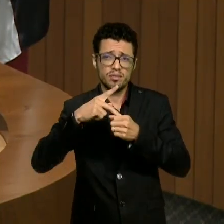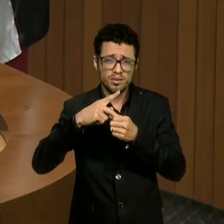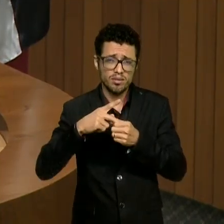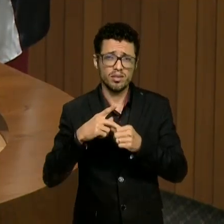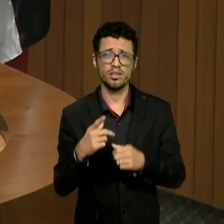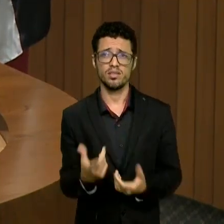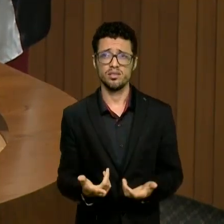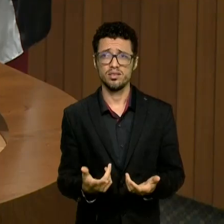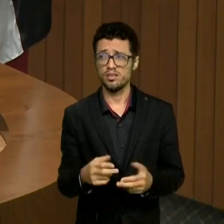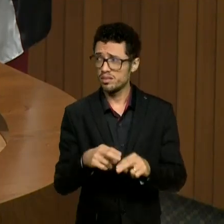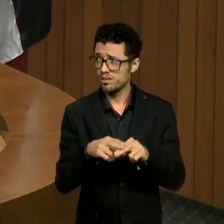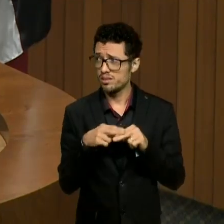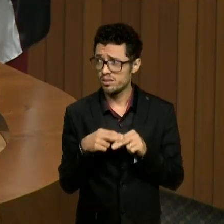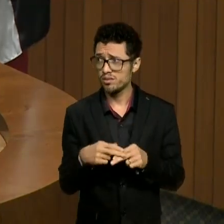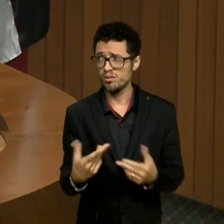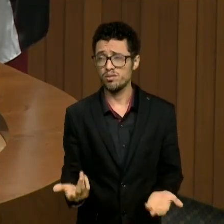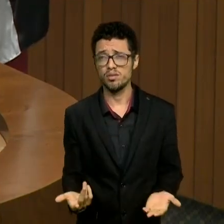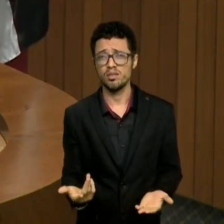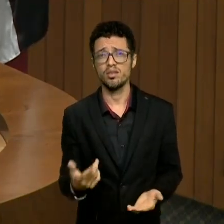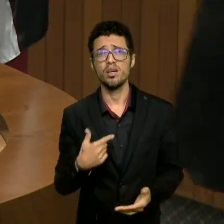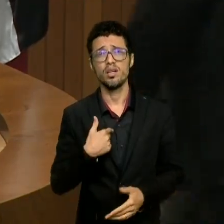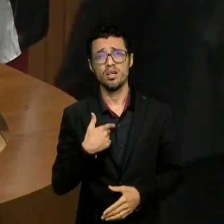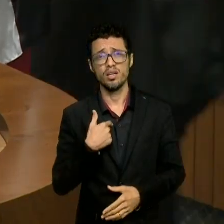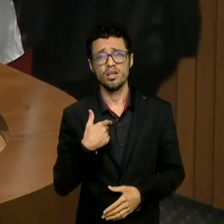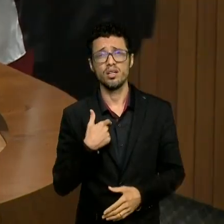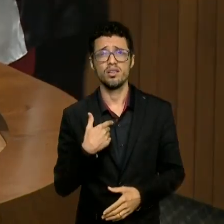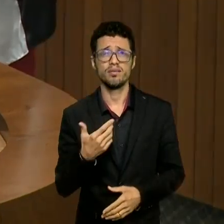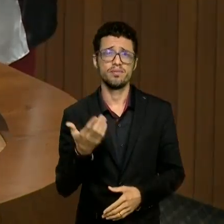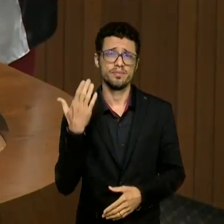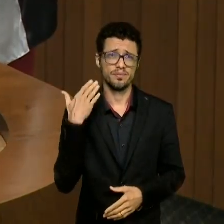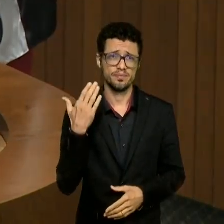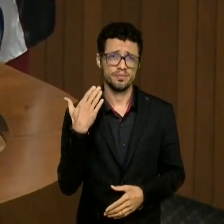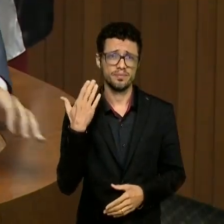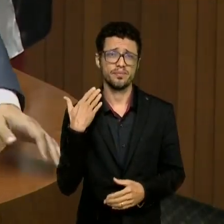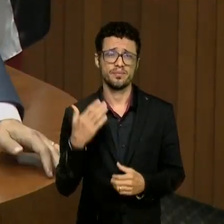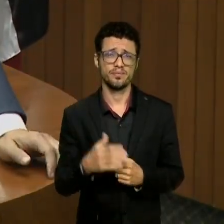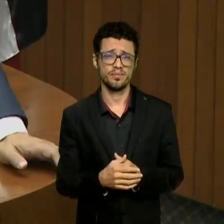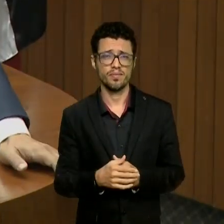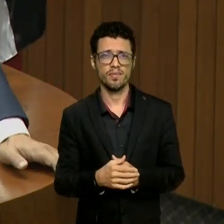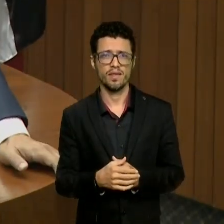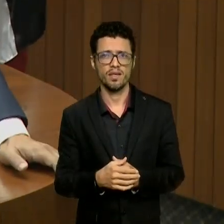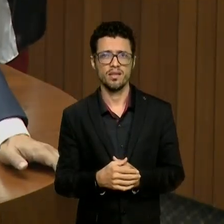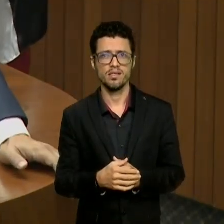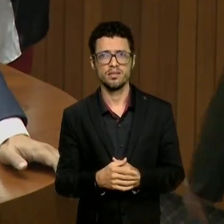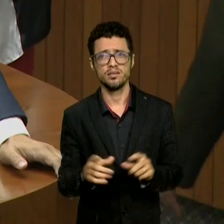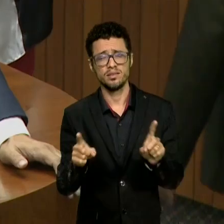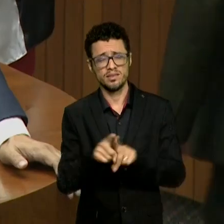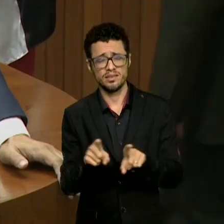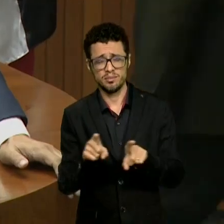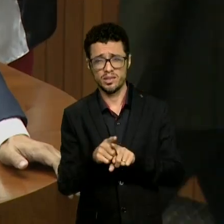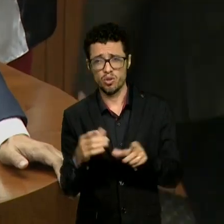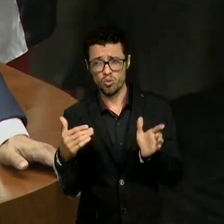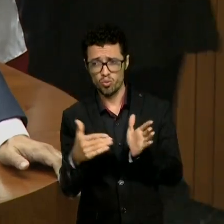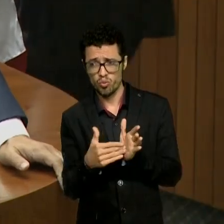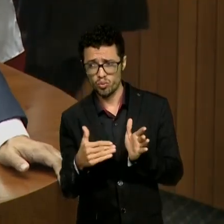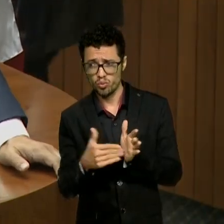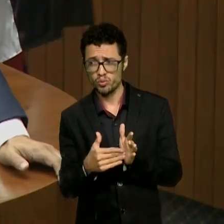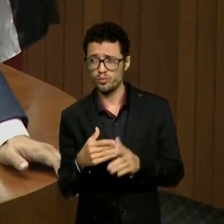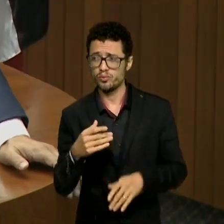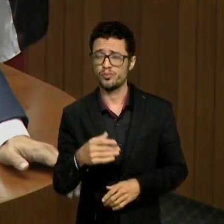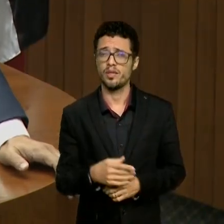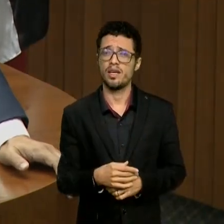assim, falou o último episódio para finalizar, Vossa Excelência, em relação à questão de vice-liderança do